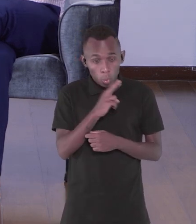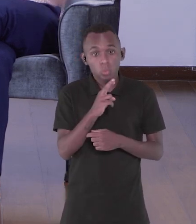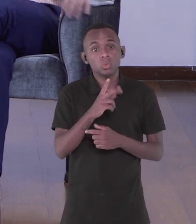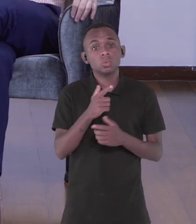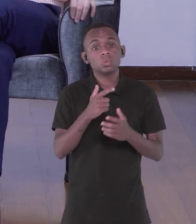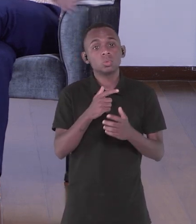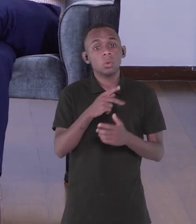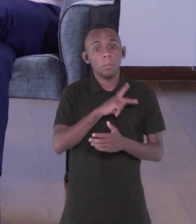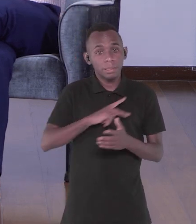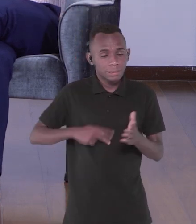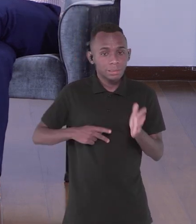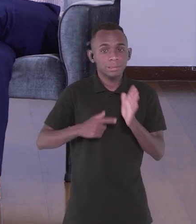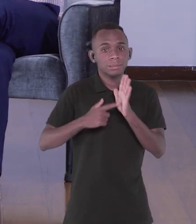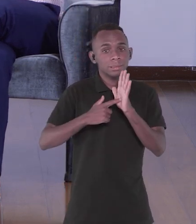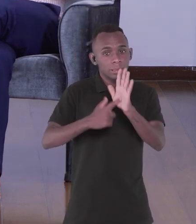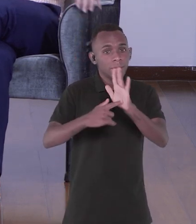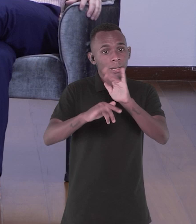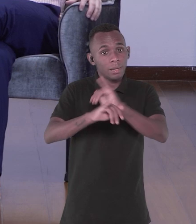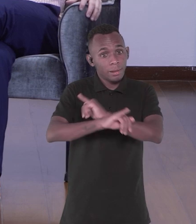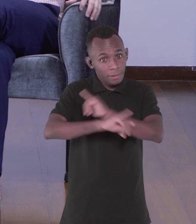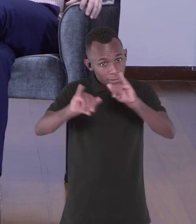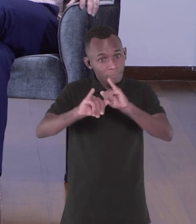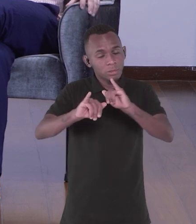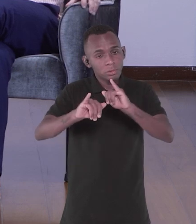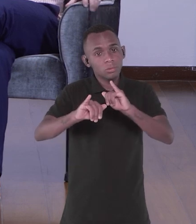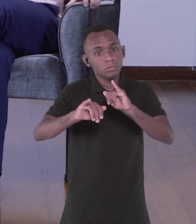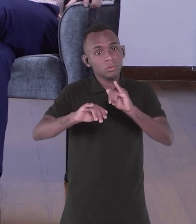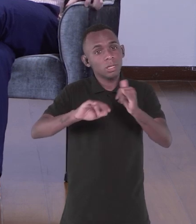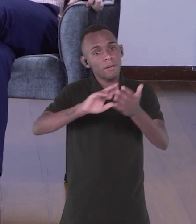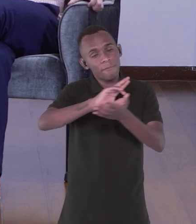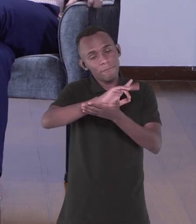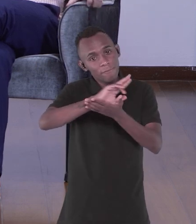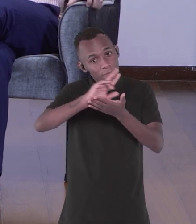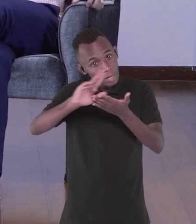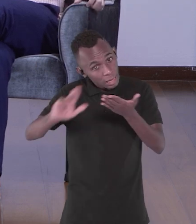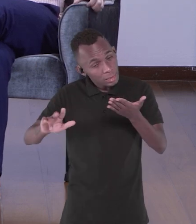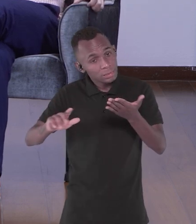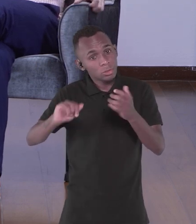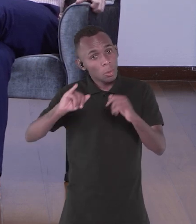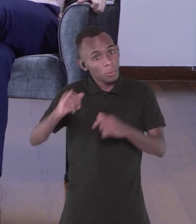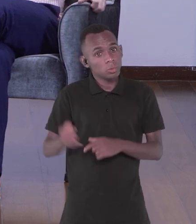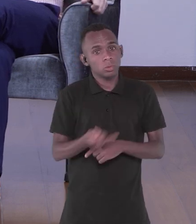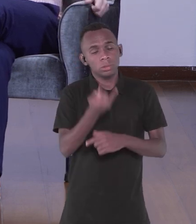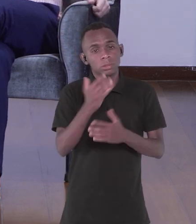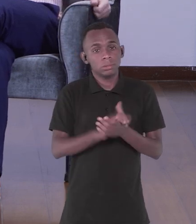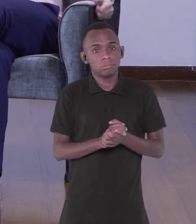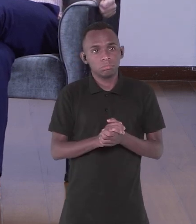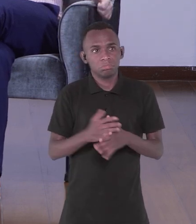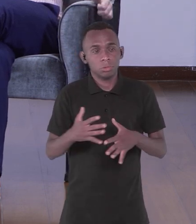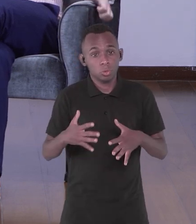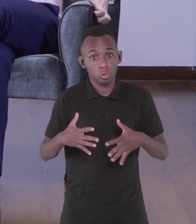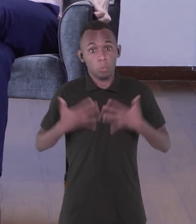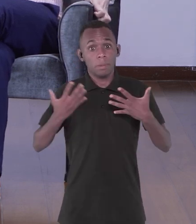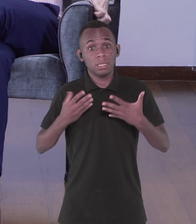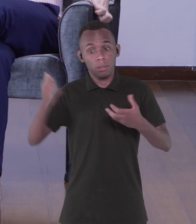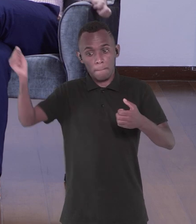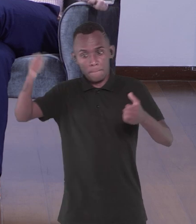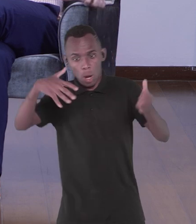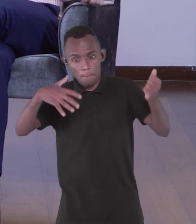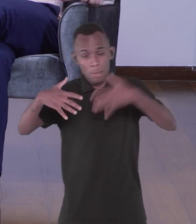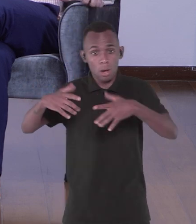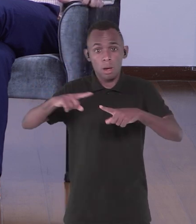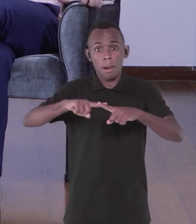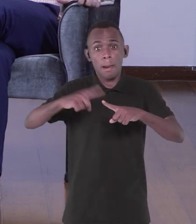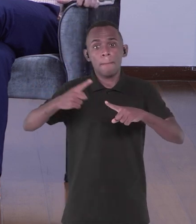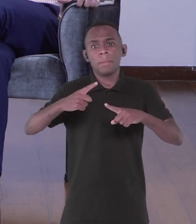avisaram várias vezes que aquela presença ali incomodava muito. Então, surpresa, o ataque,